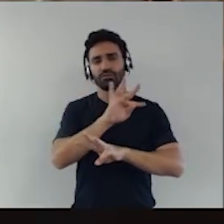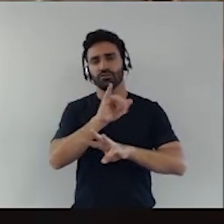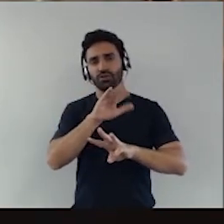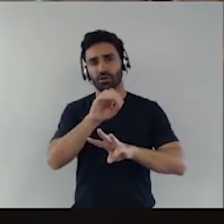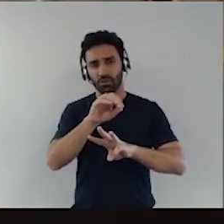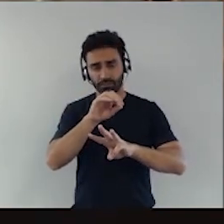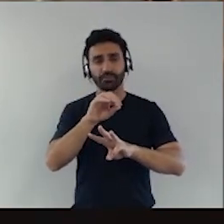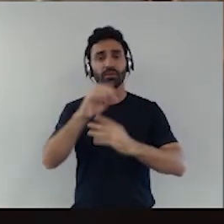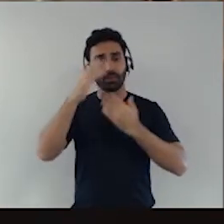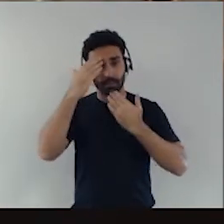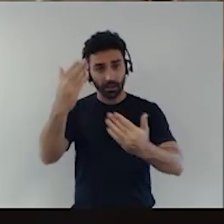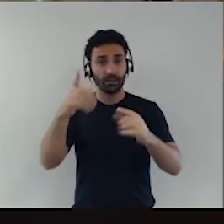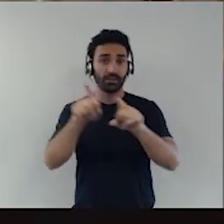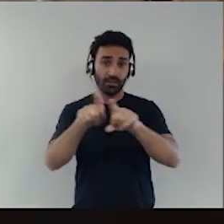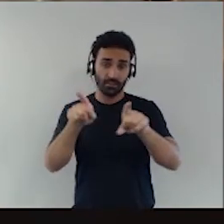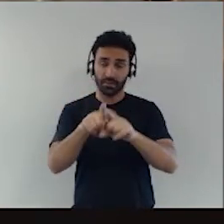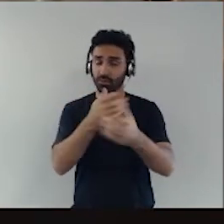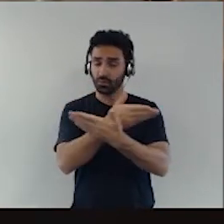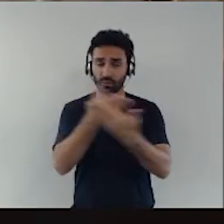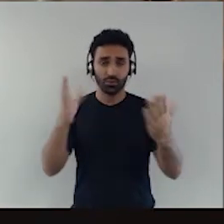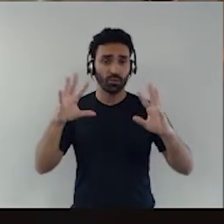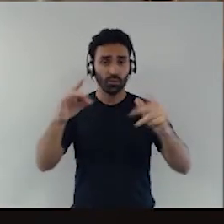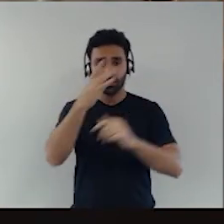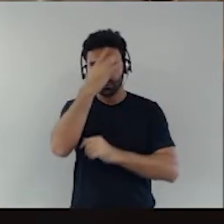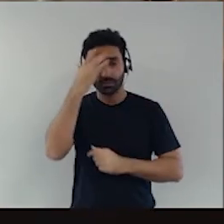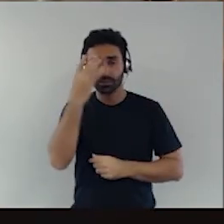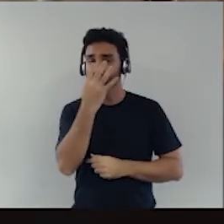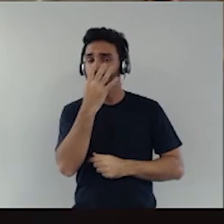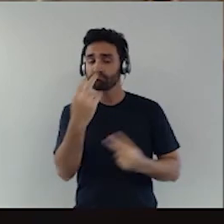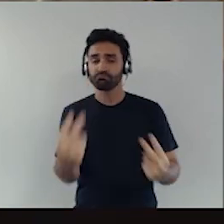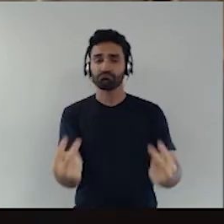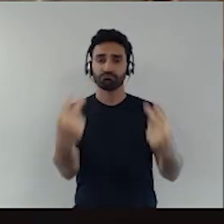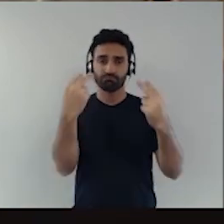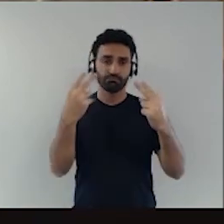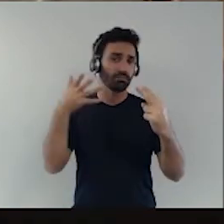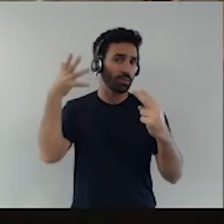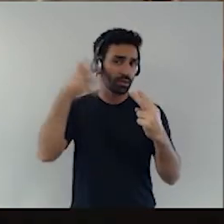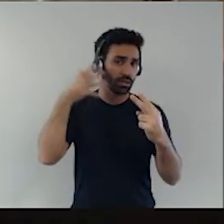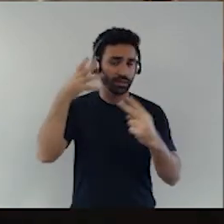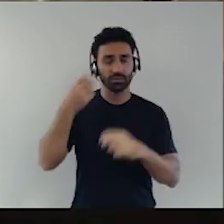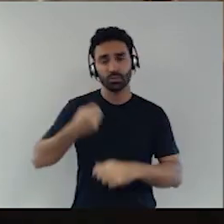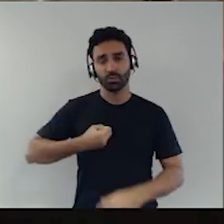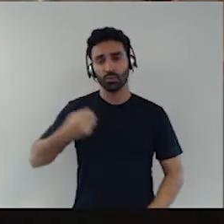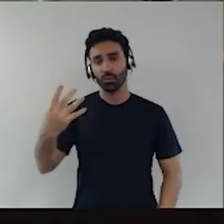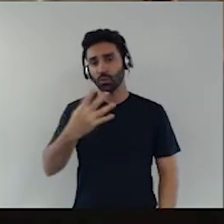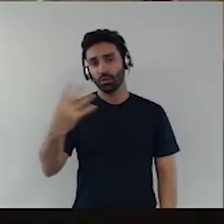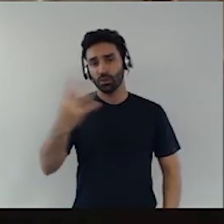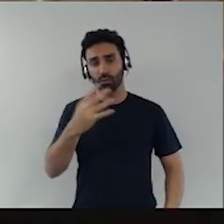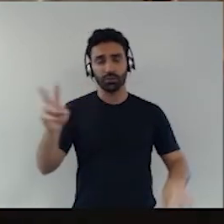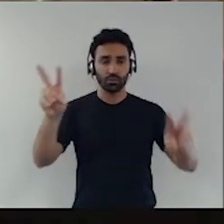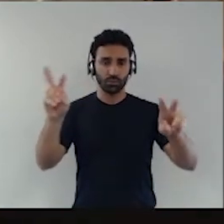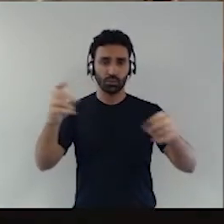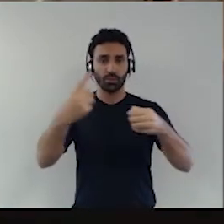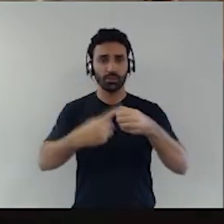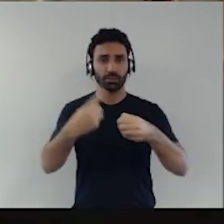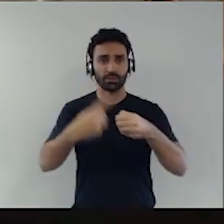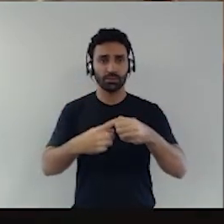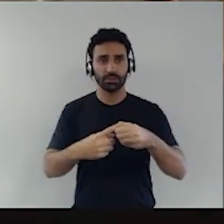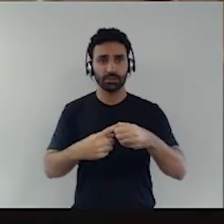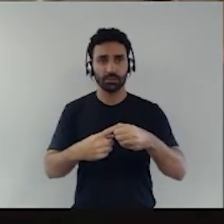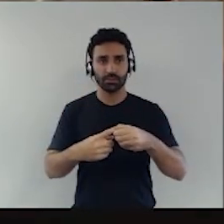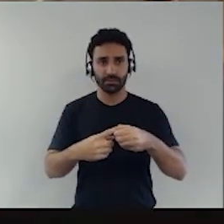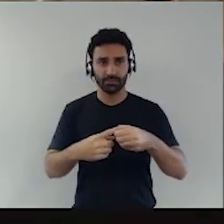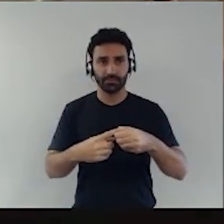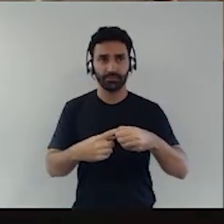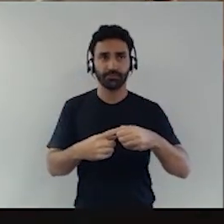Tiago, agradecer também a todos que que acompanharam esse painel 44 sobre a questão dos municípios no